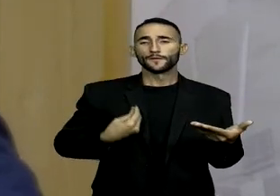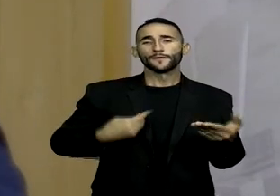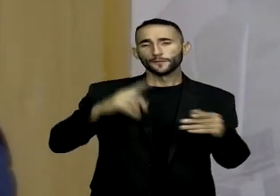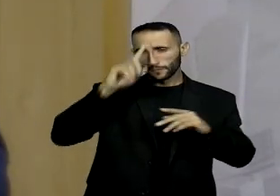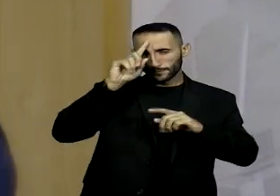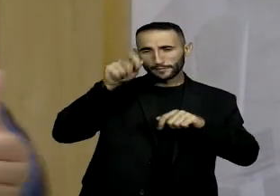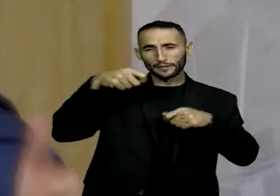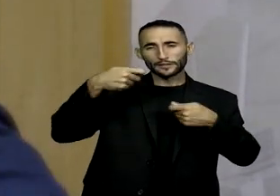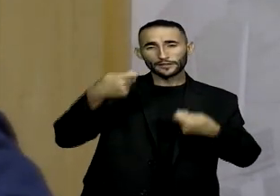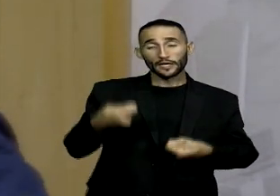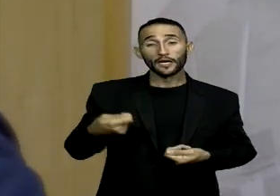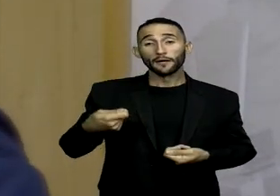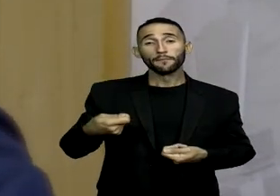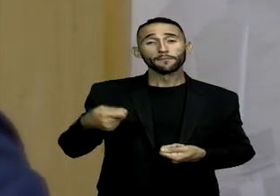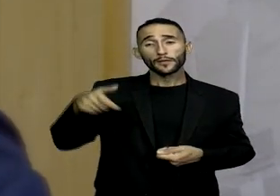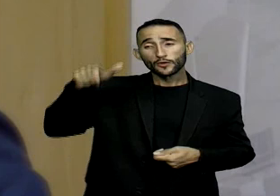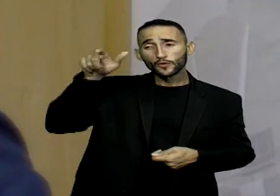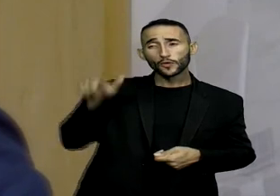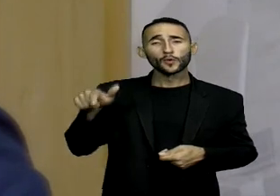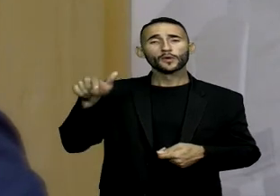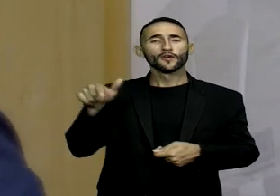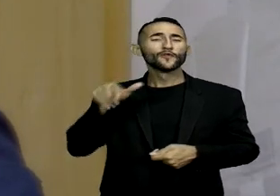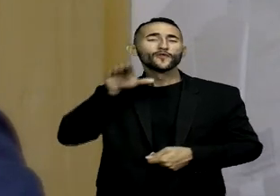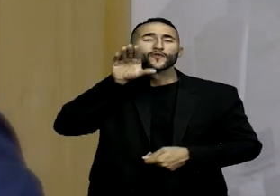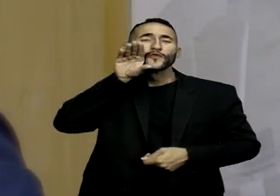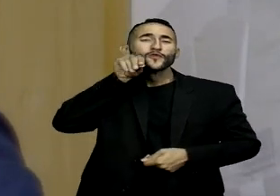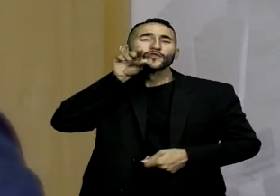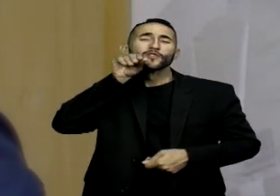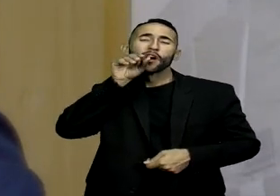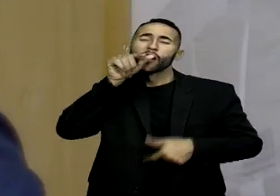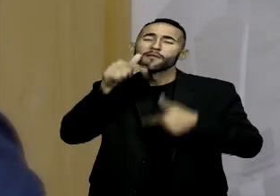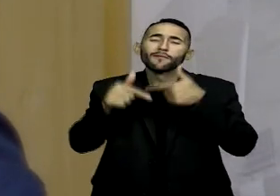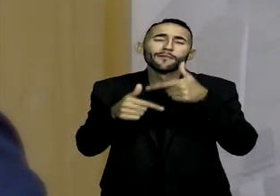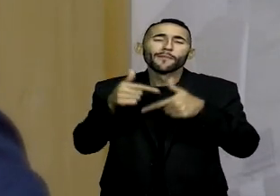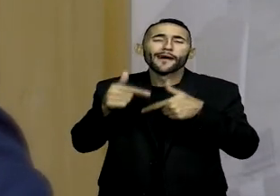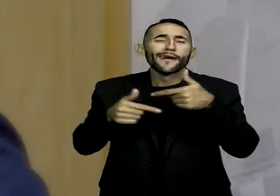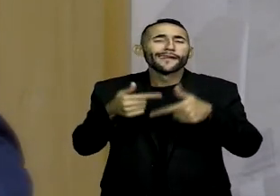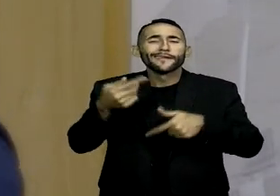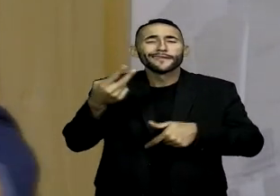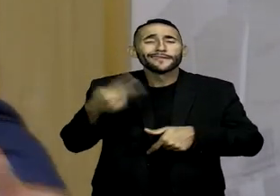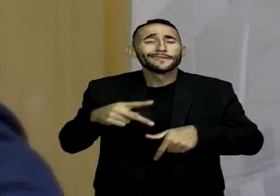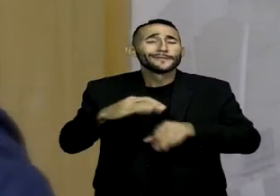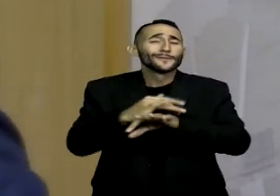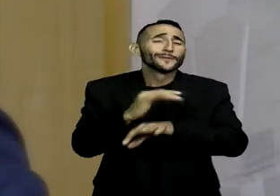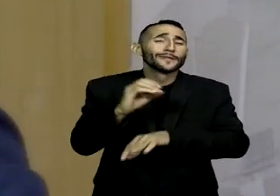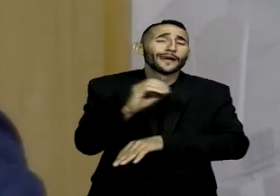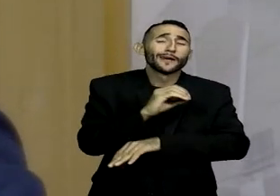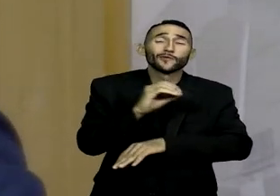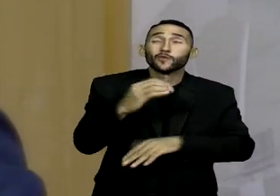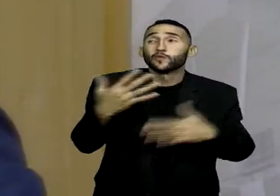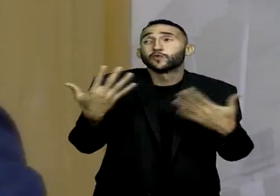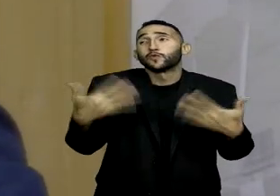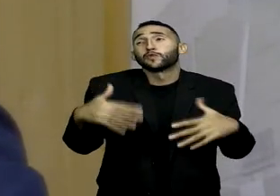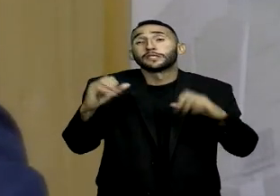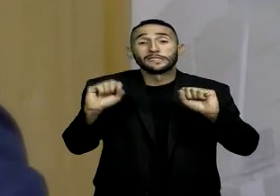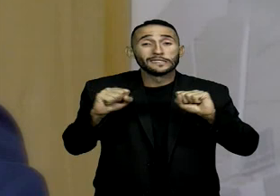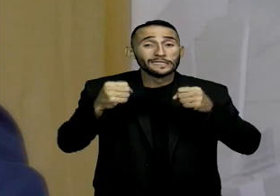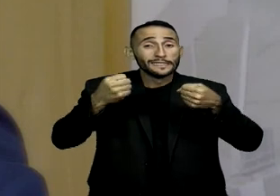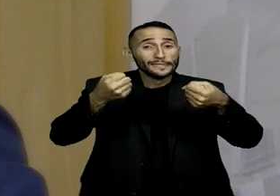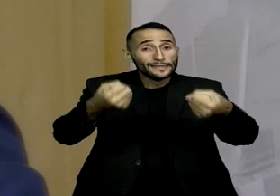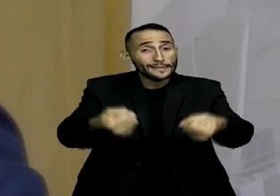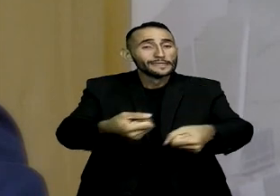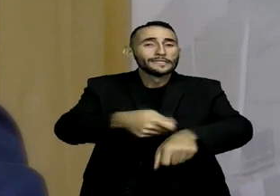homenageando um dos servidores municipais mais dedicados da cidade, juntamente com a sua equipe, no qual